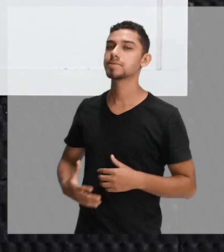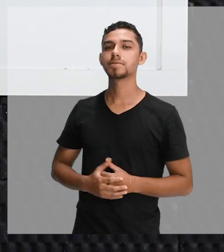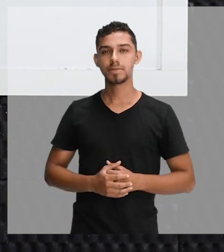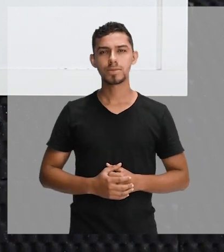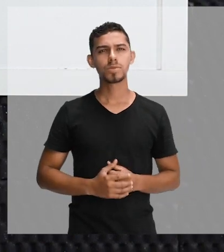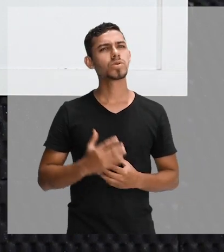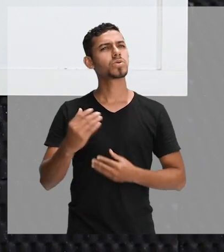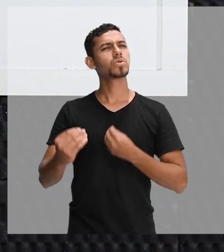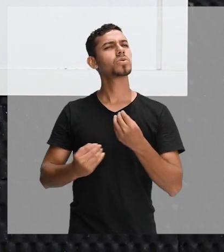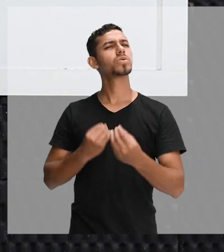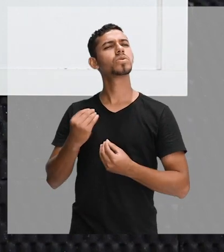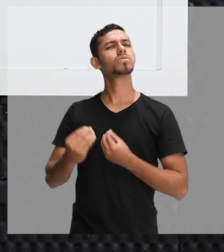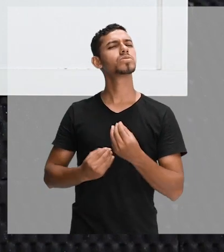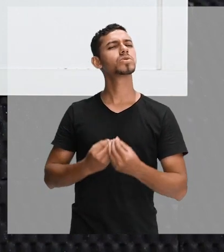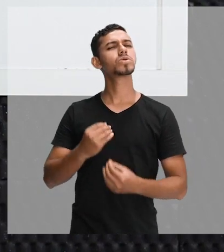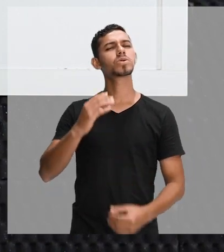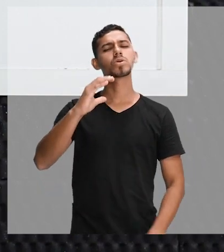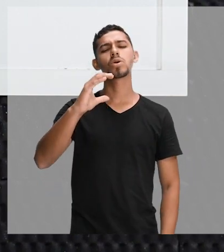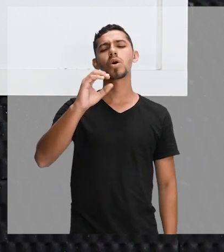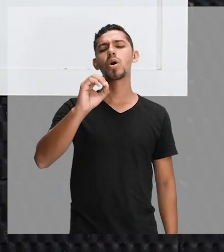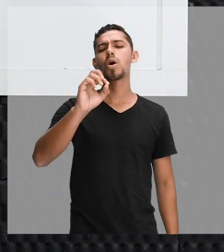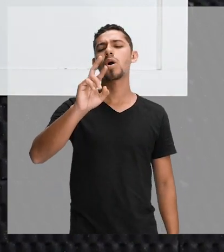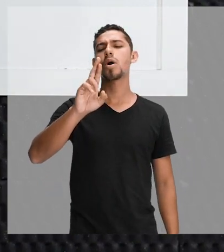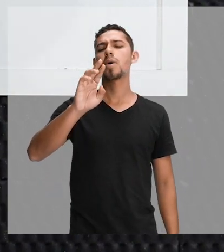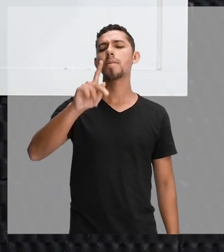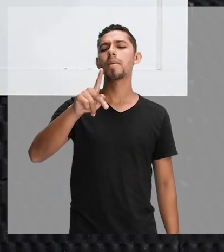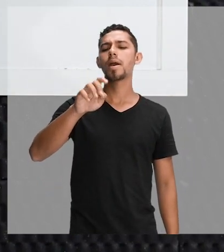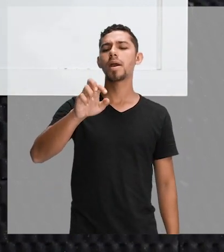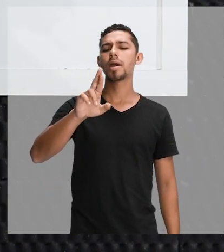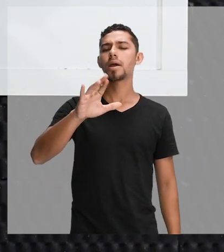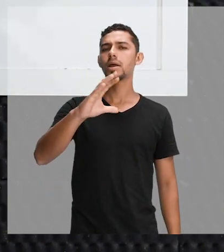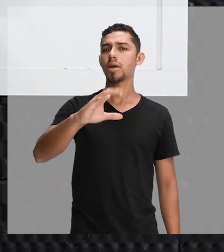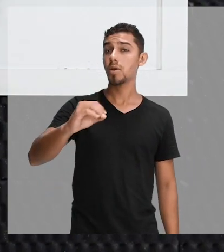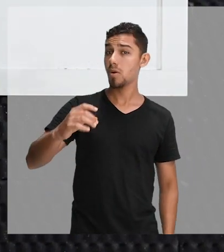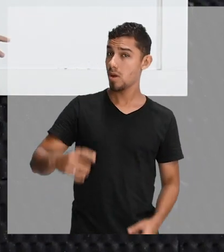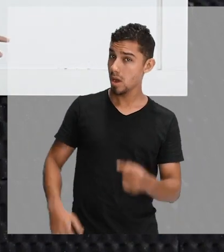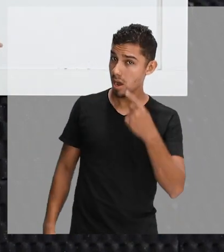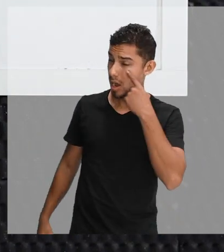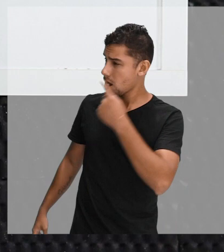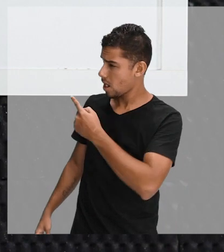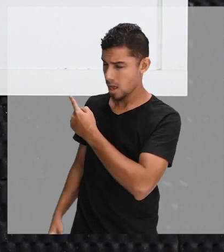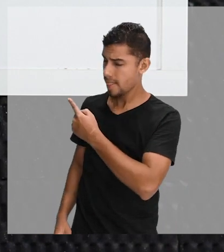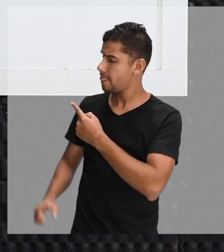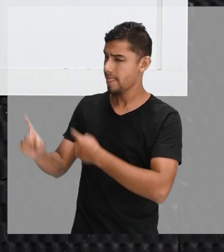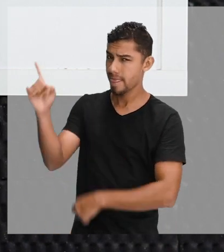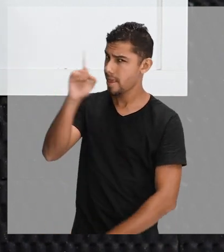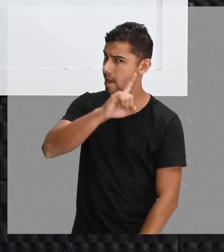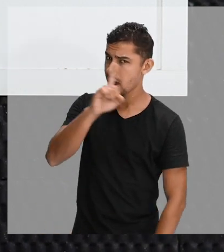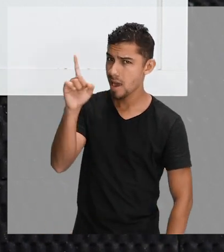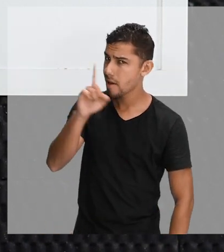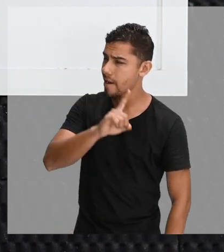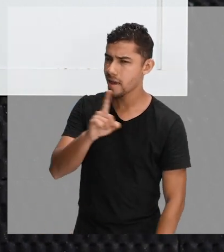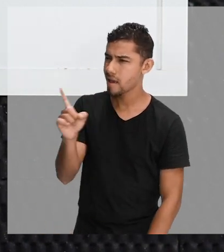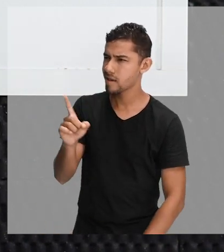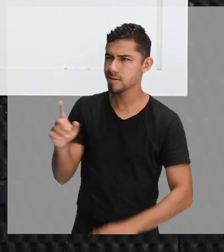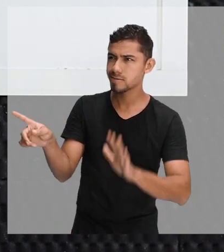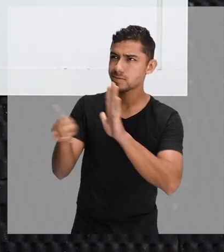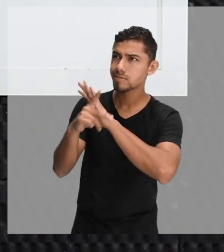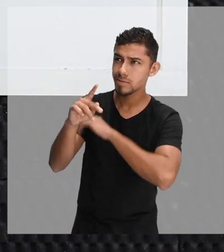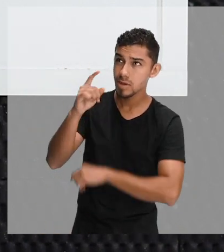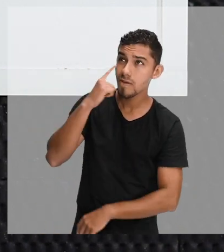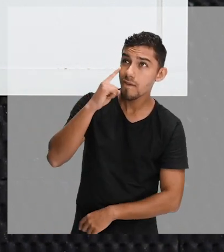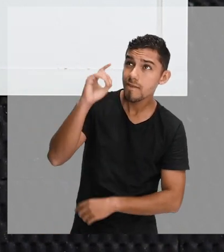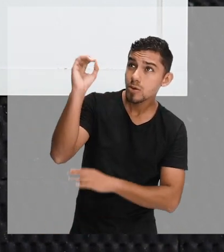isso? Porque olha só, o que ele observa não é suficiente. Ele olha o movimento do